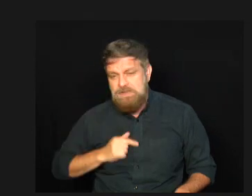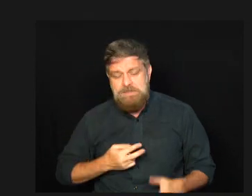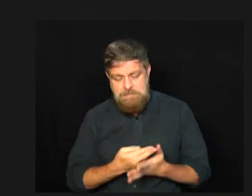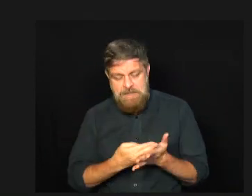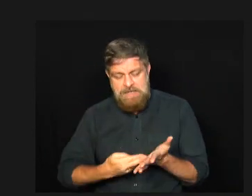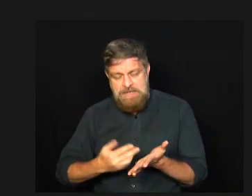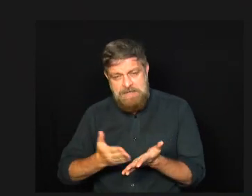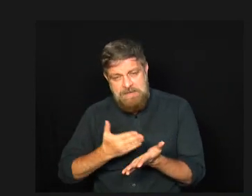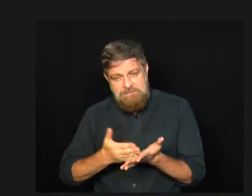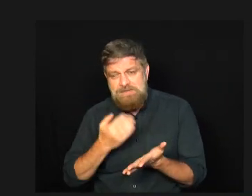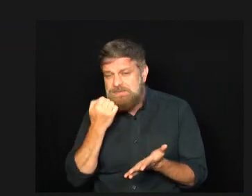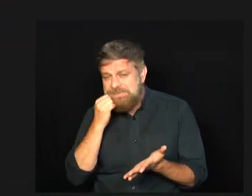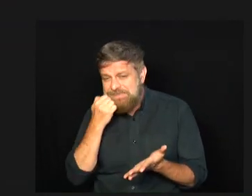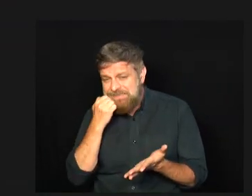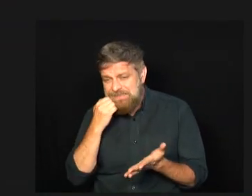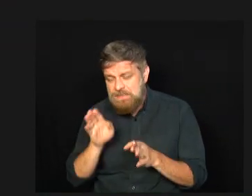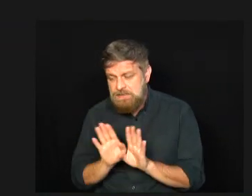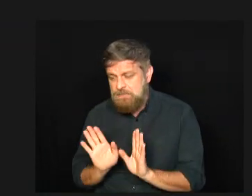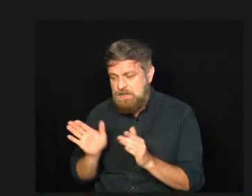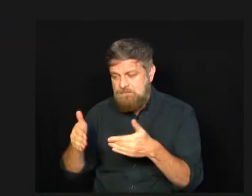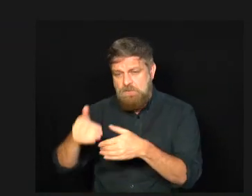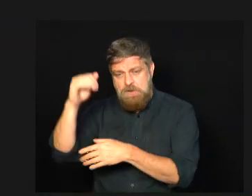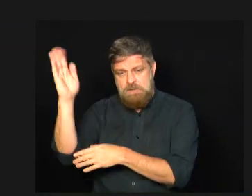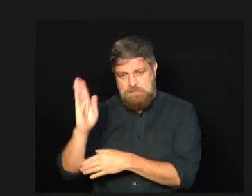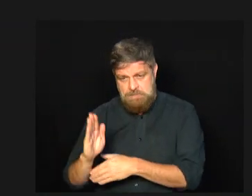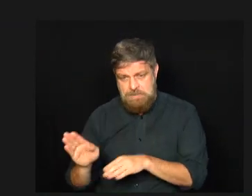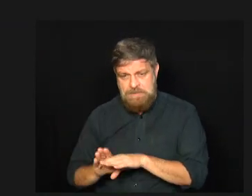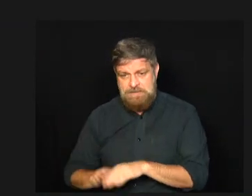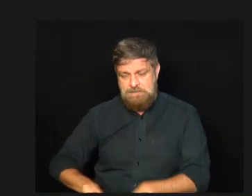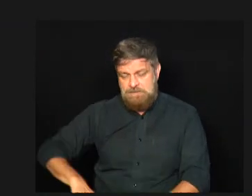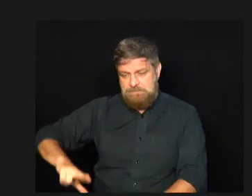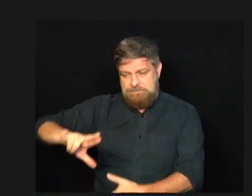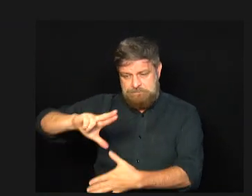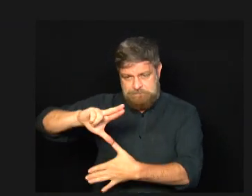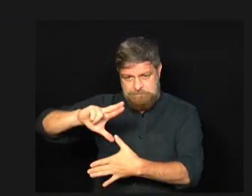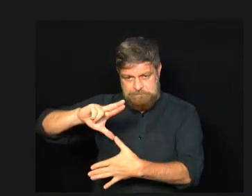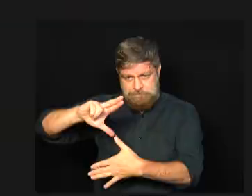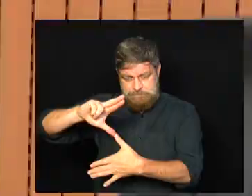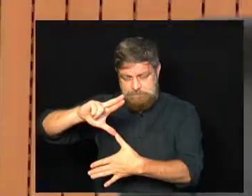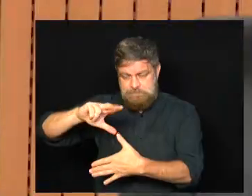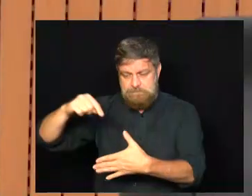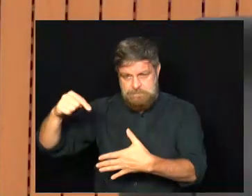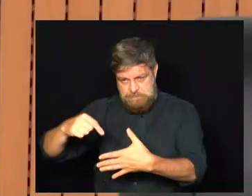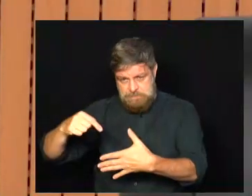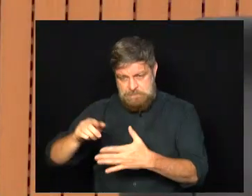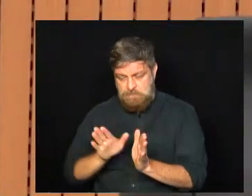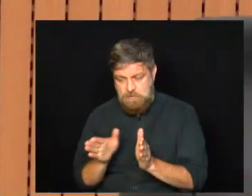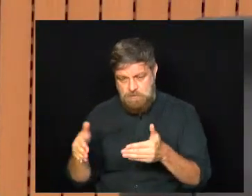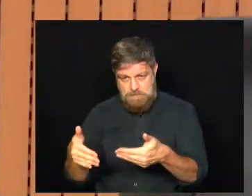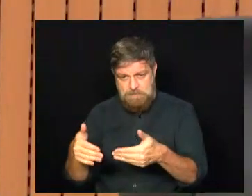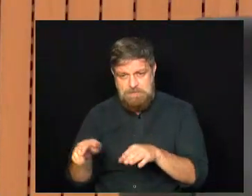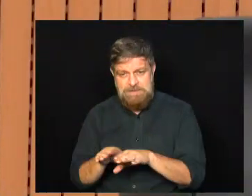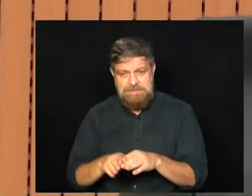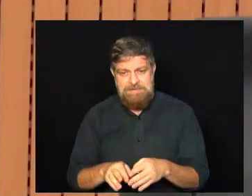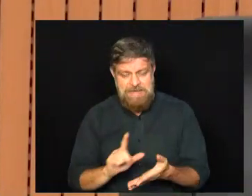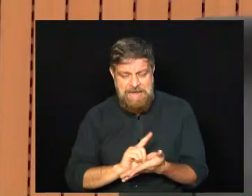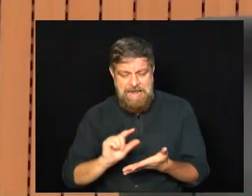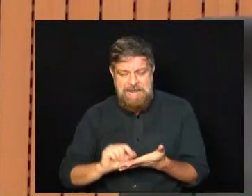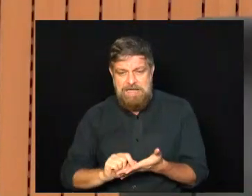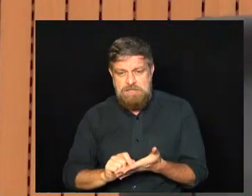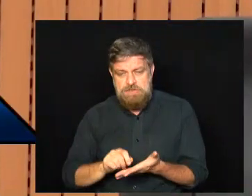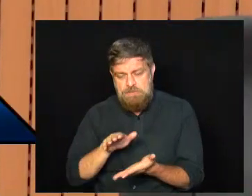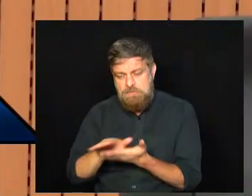fóruns de discussão nacional e latino-americanos, tendo artigos publicados em inúmeras revistas nacionais